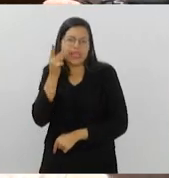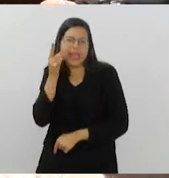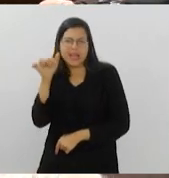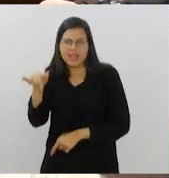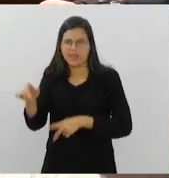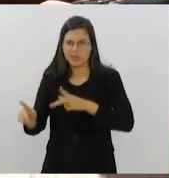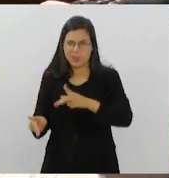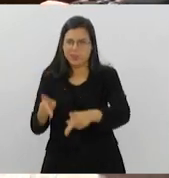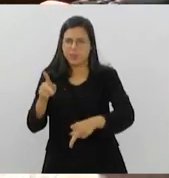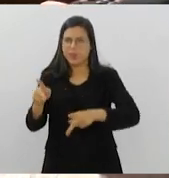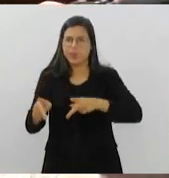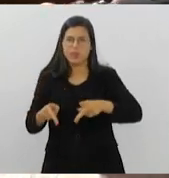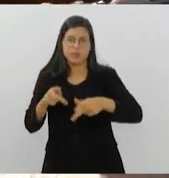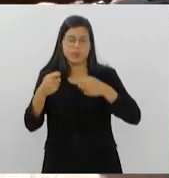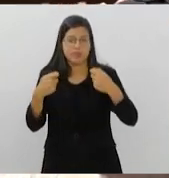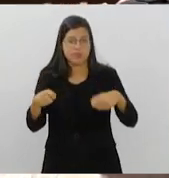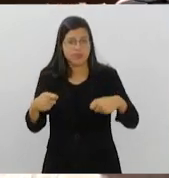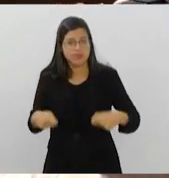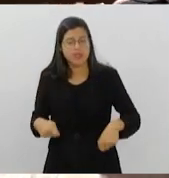que precisam ter